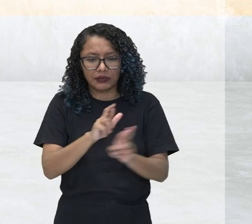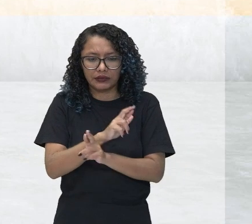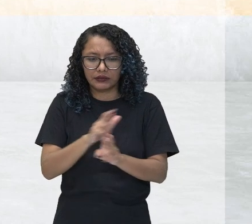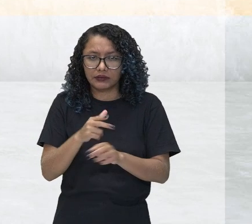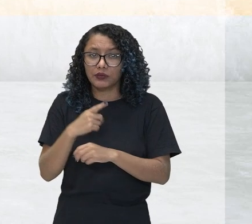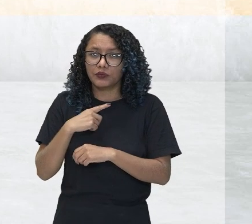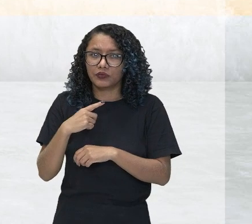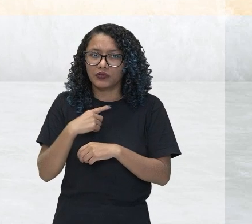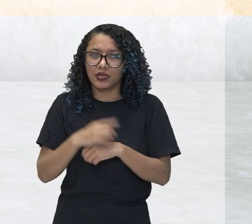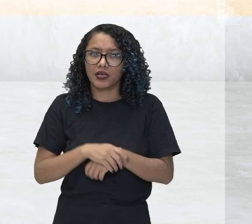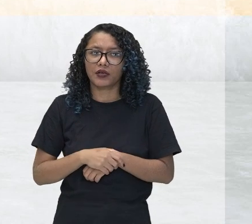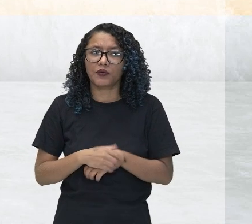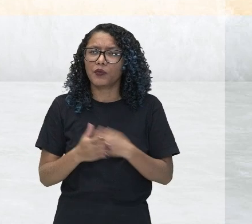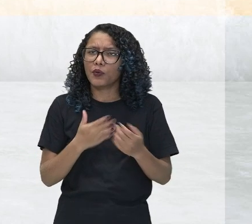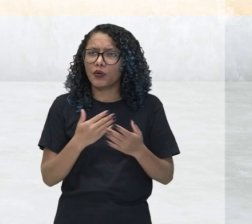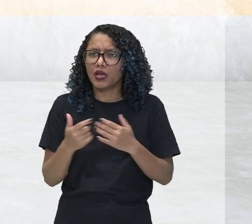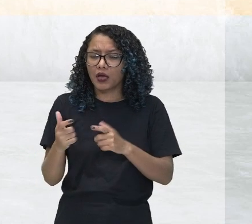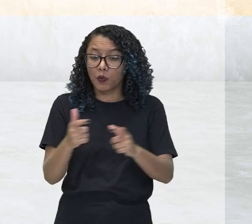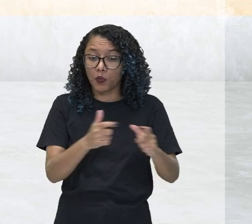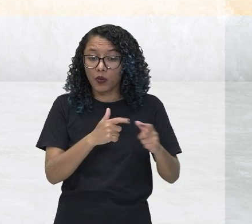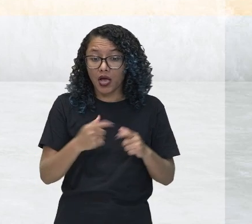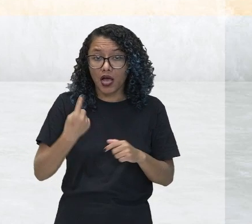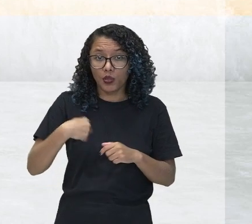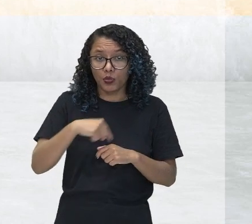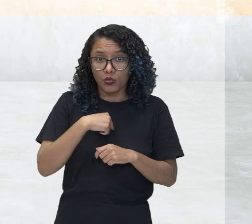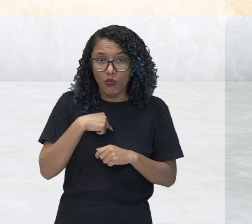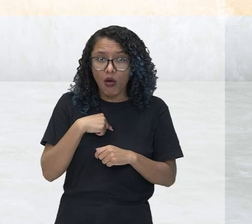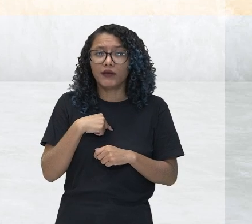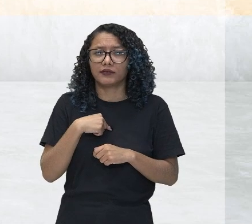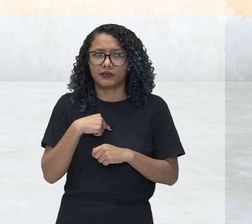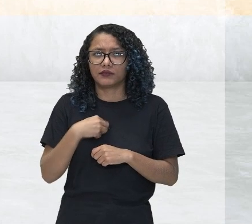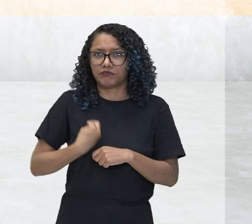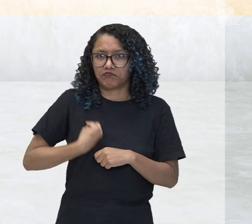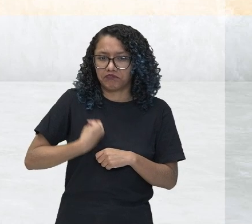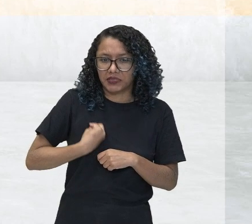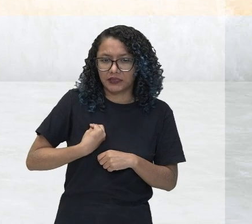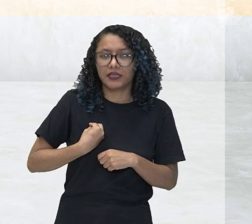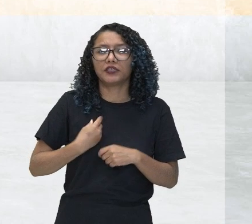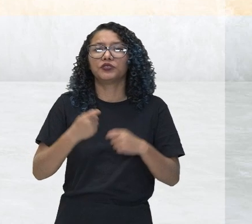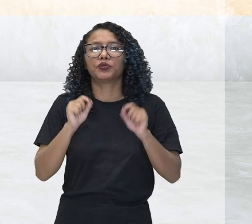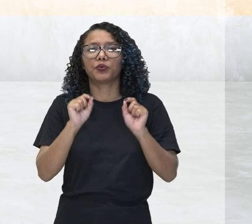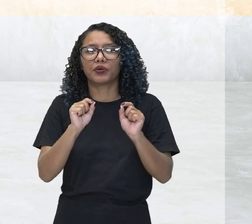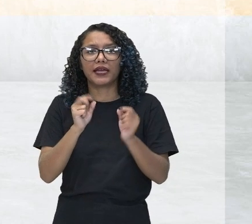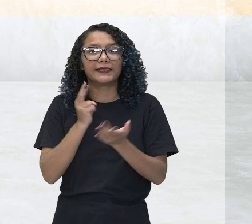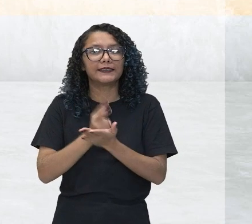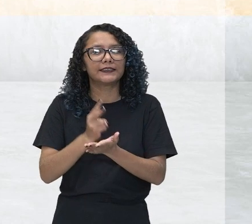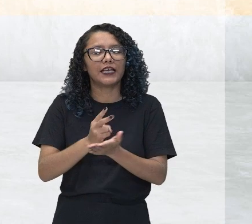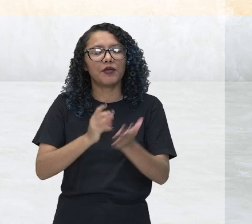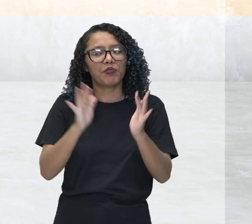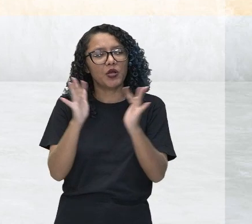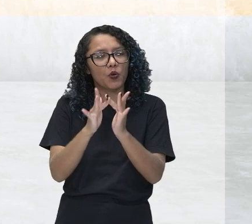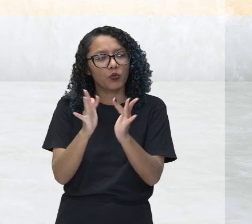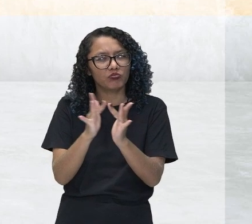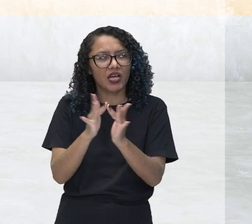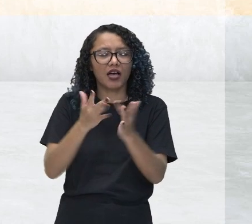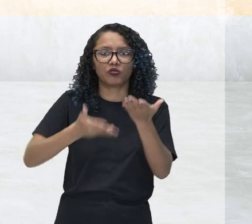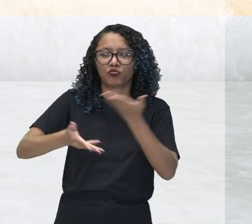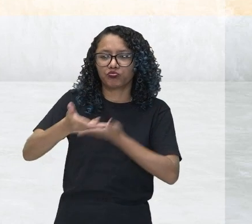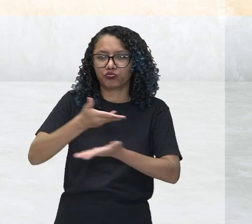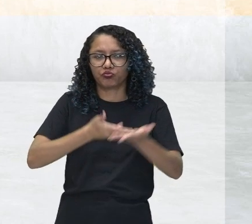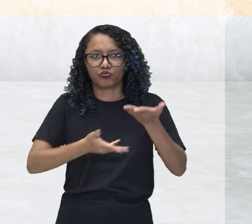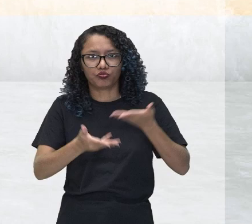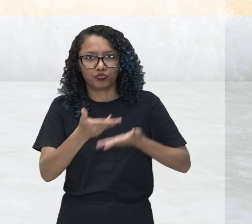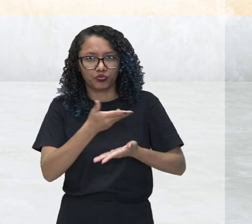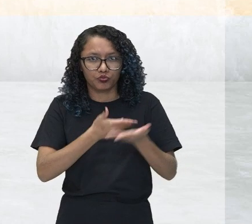nós estamos em relação com o outro. Nós estamos no contato com os outros. Nós vivemos